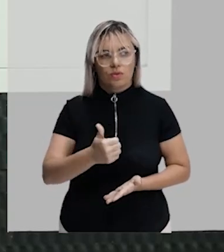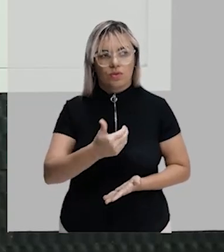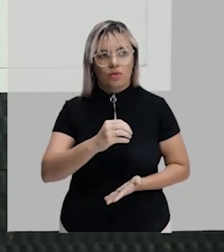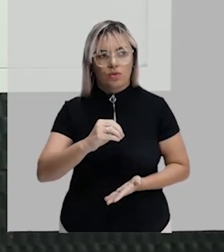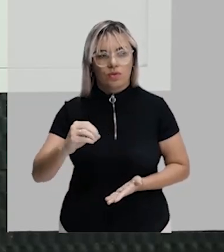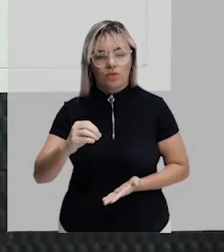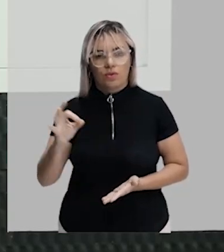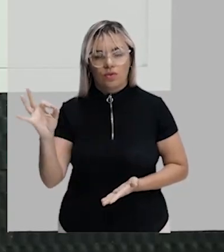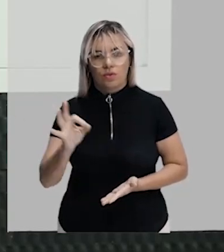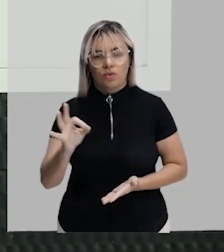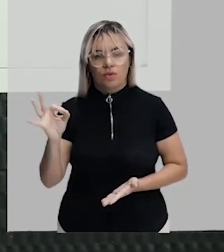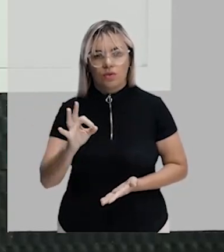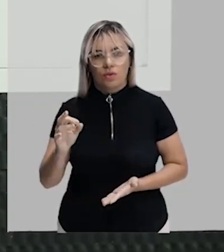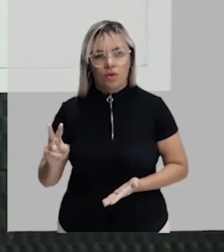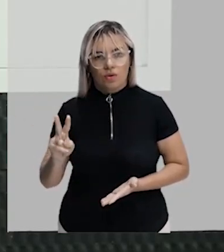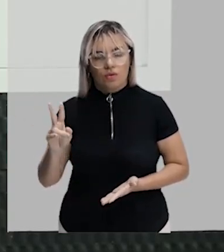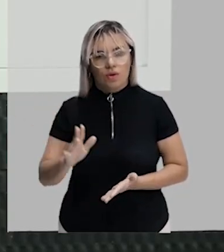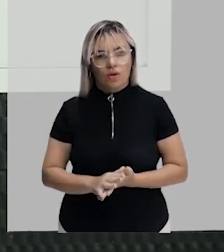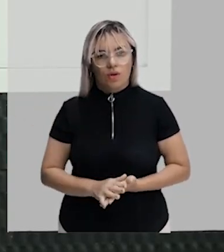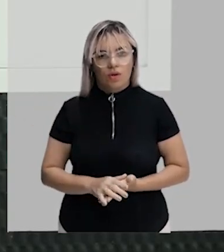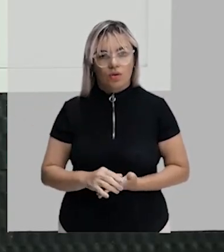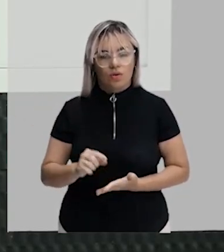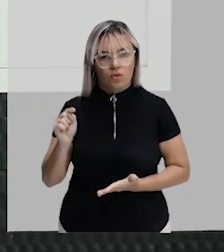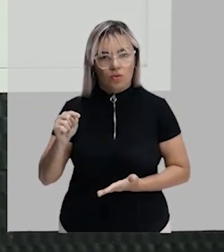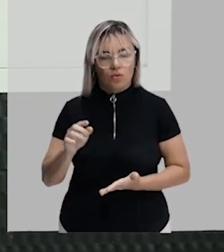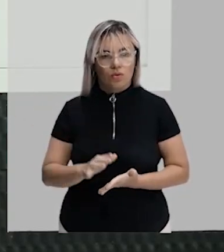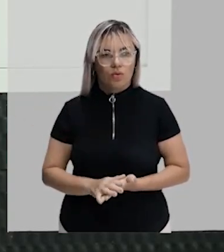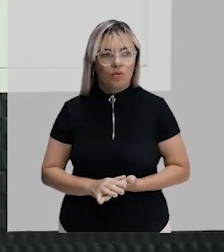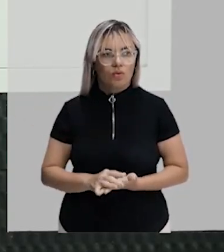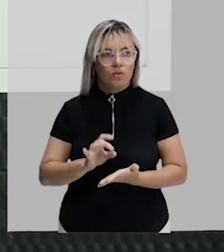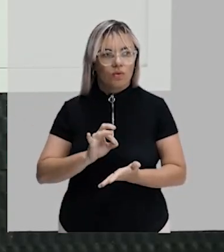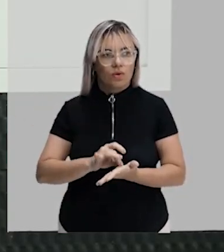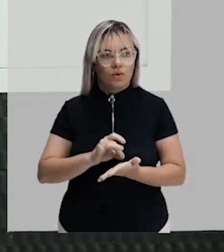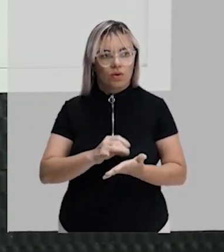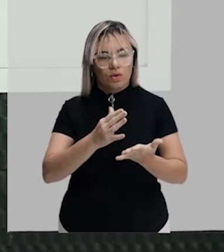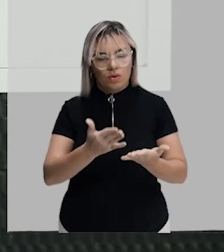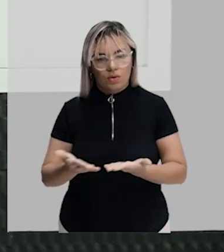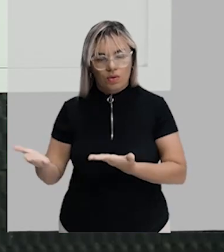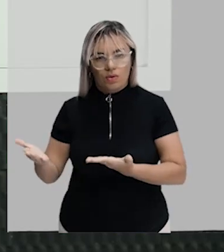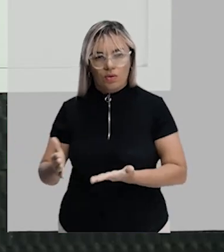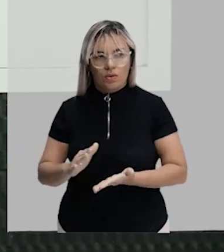valor original, não é isso? Subtrai